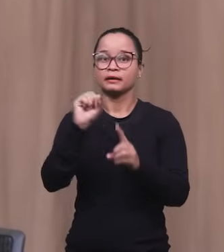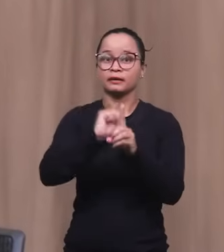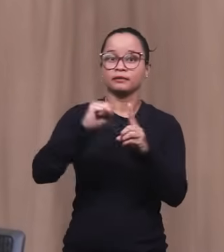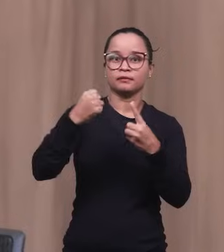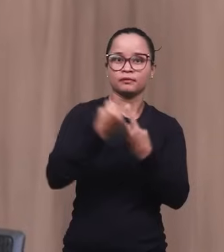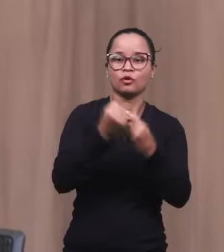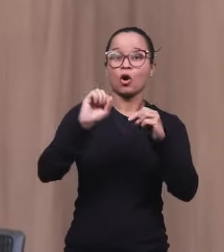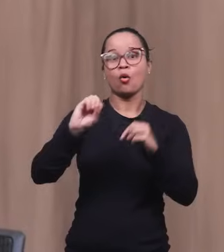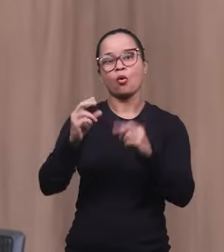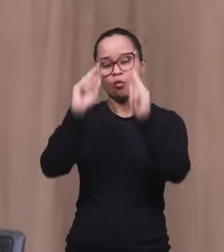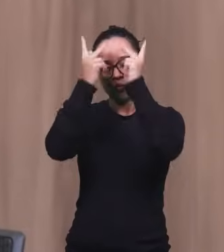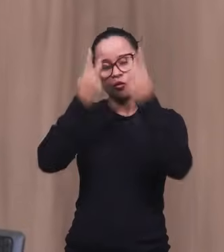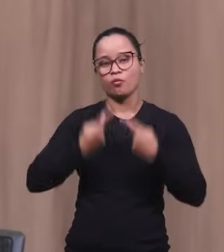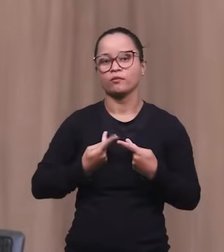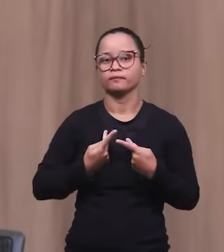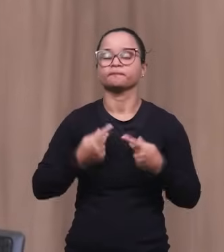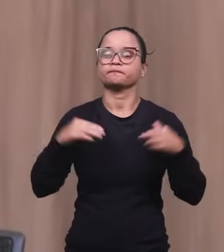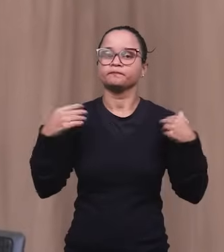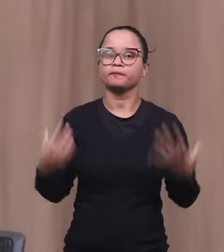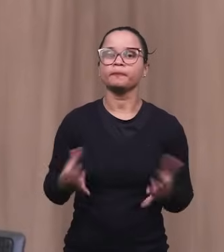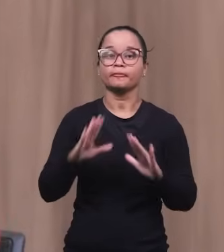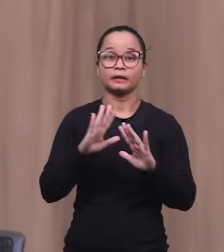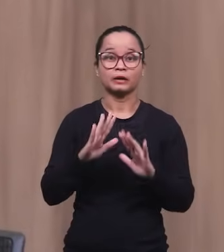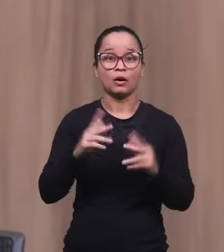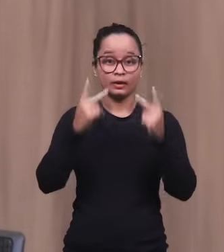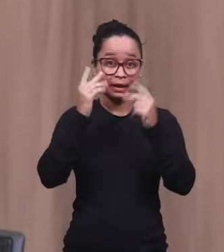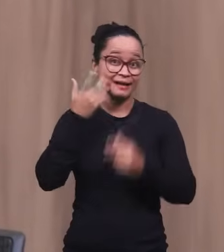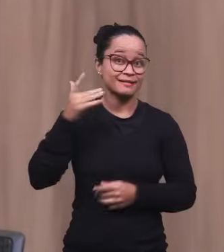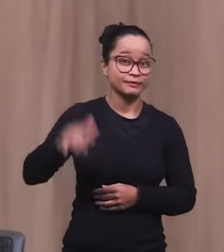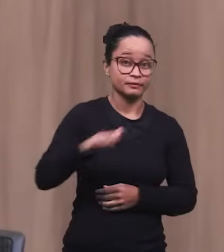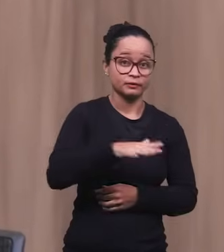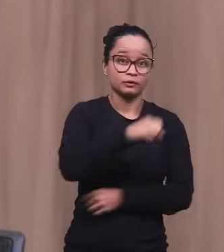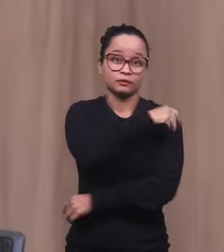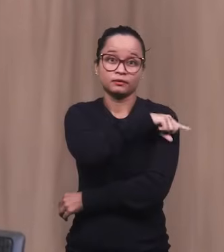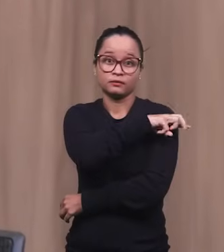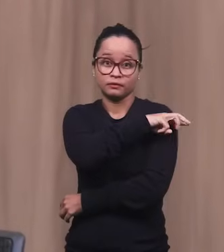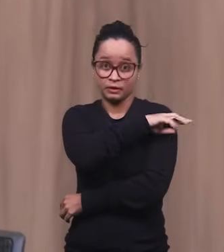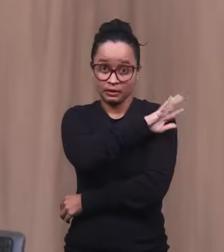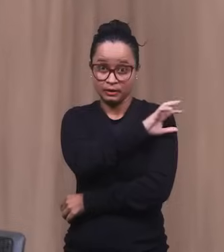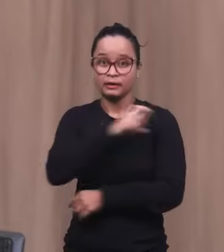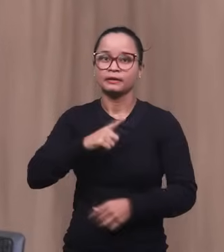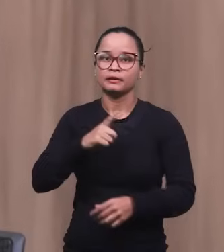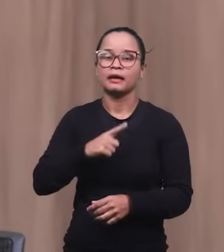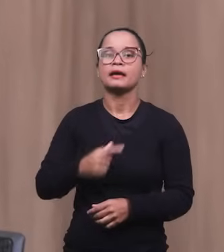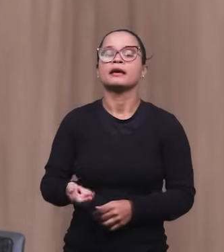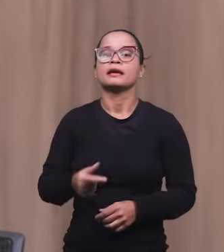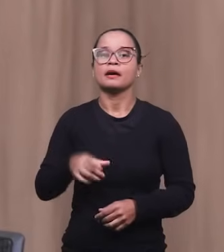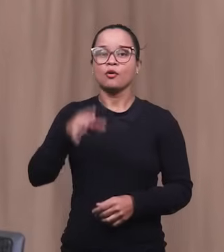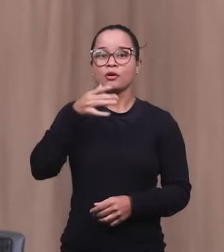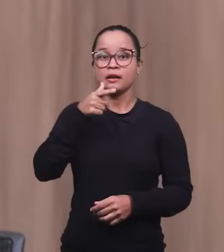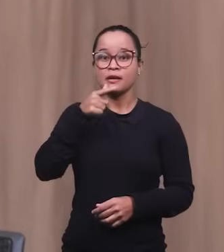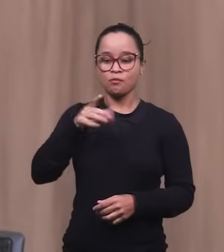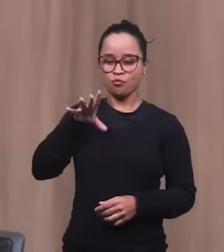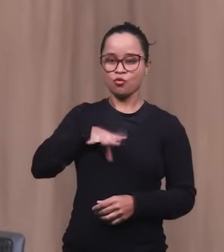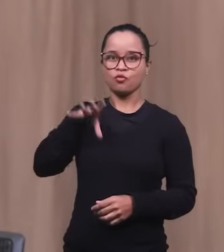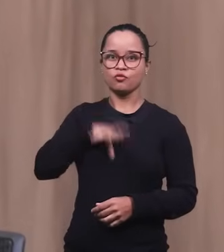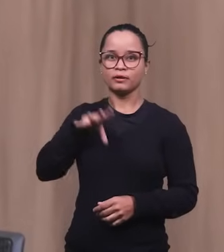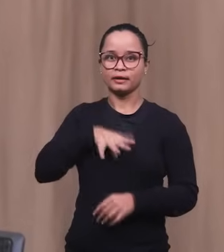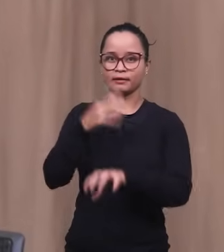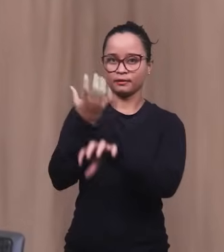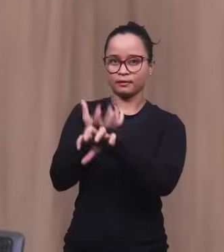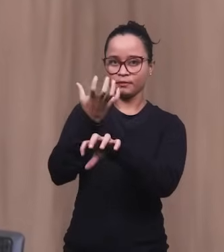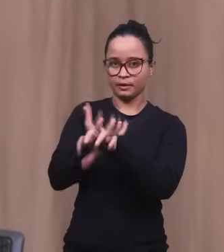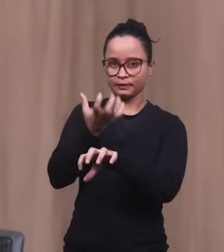sociais ou ciências humanas. Então é o que a criança estuda no fundamental. Língua portuguesa é o nome, é o componente